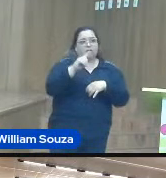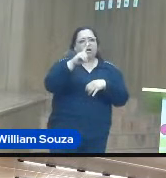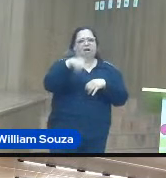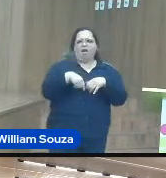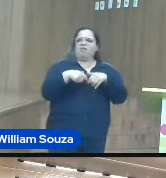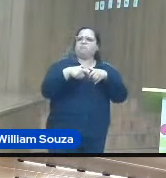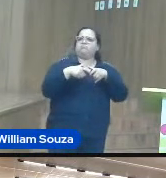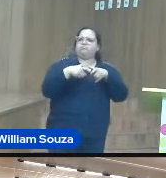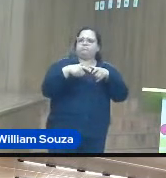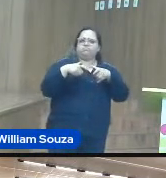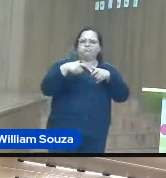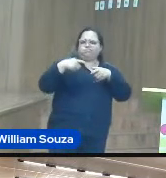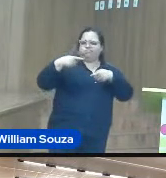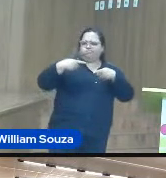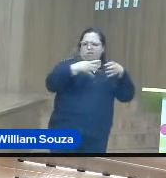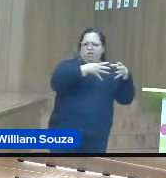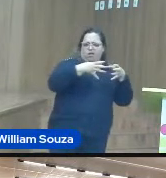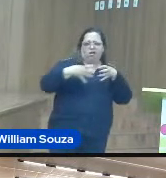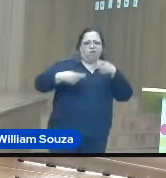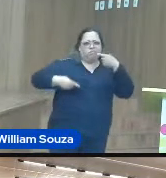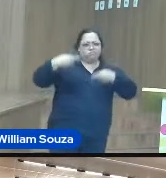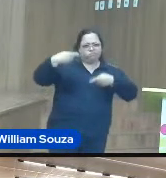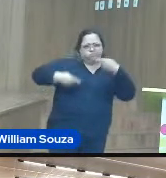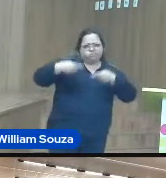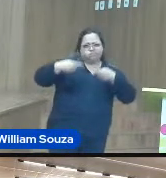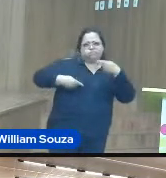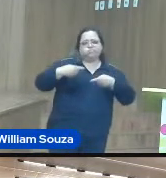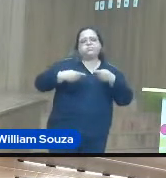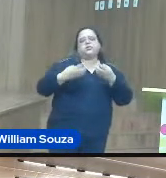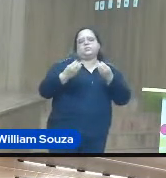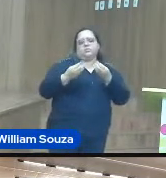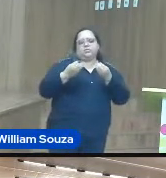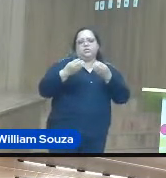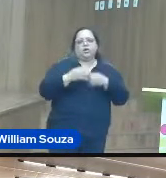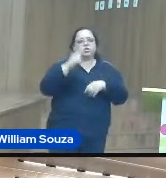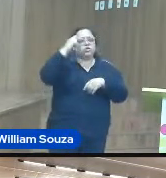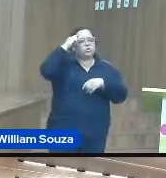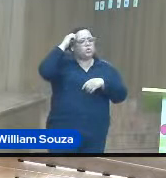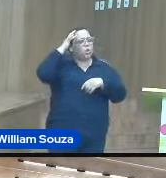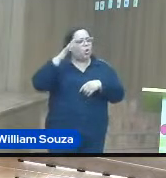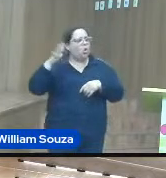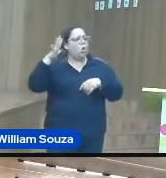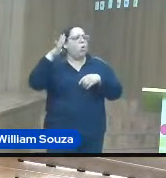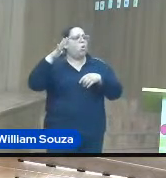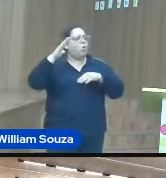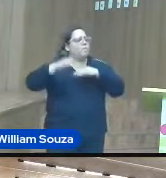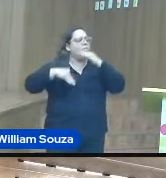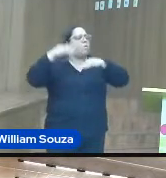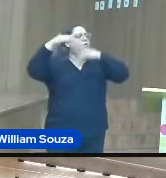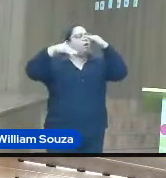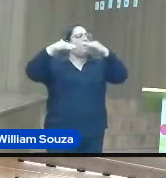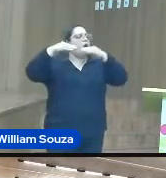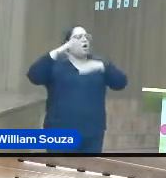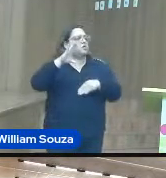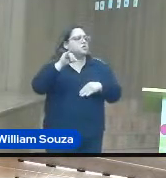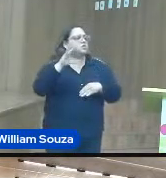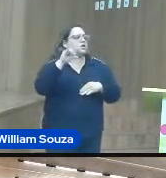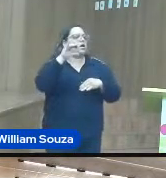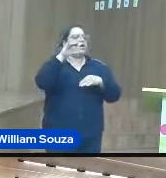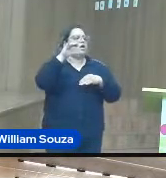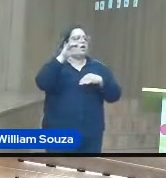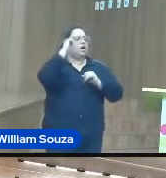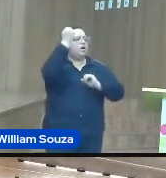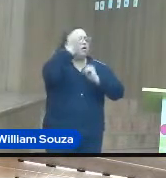rivalidades, grandes potências, um momento de sonho, de utopia, o progresso, a ciência, a industrialização, a